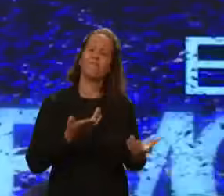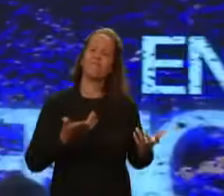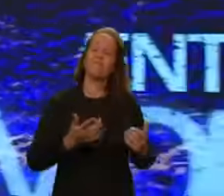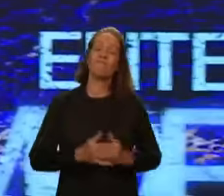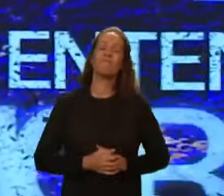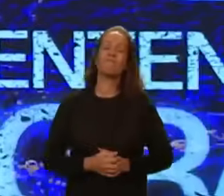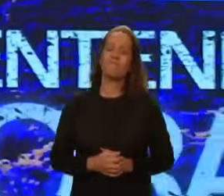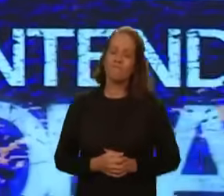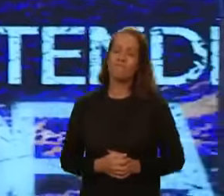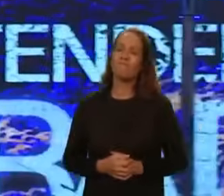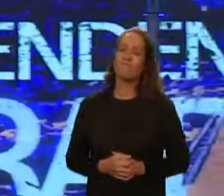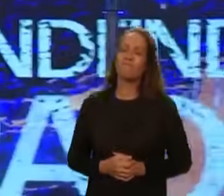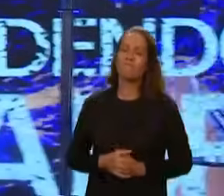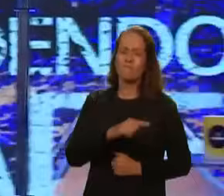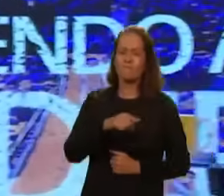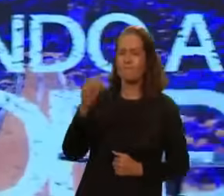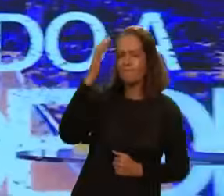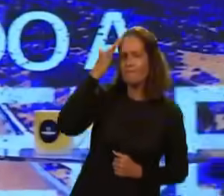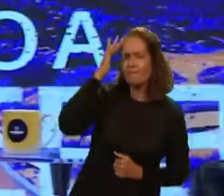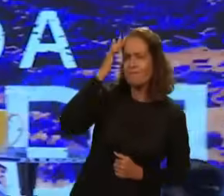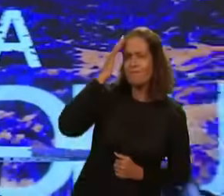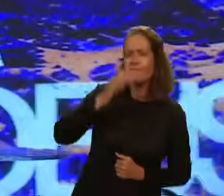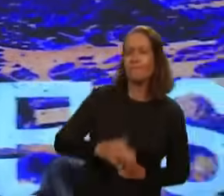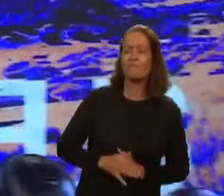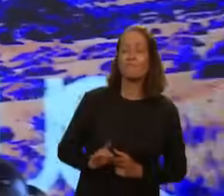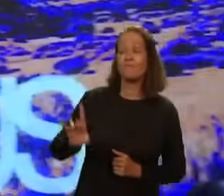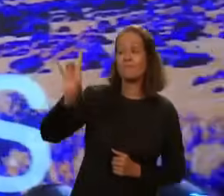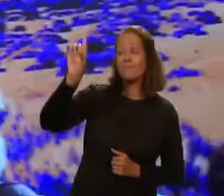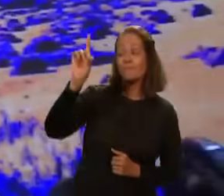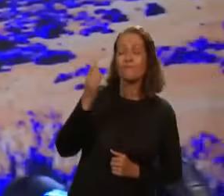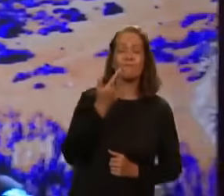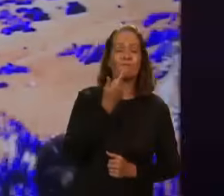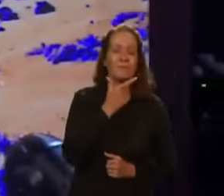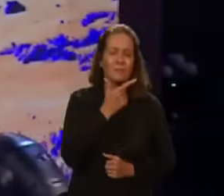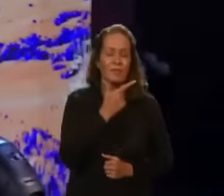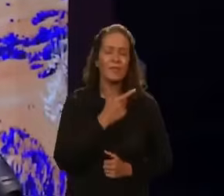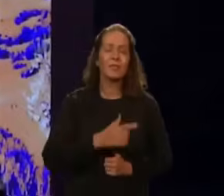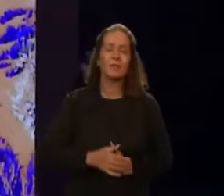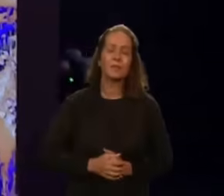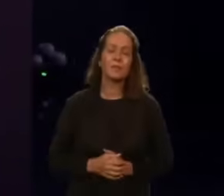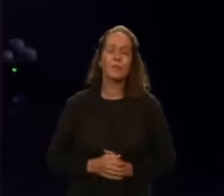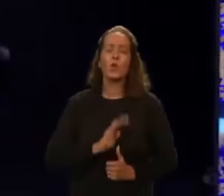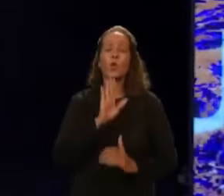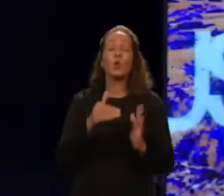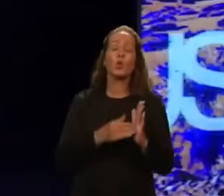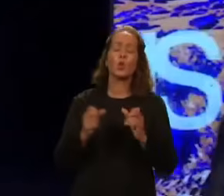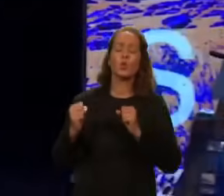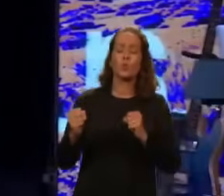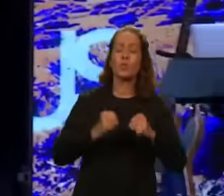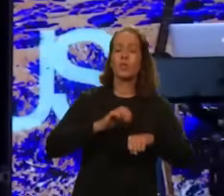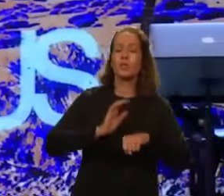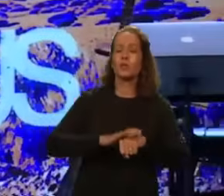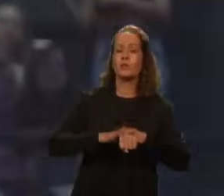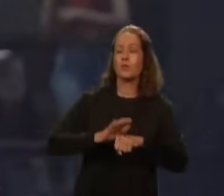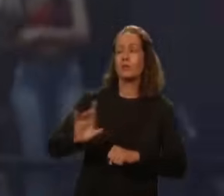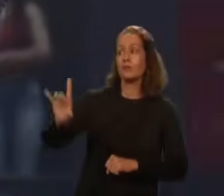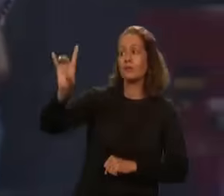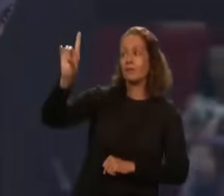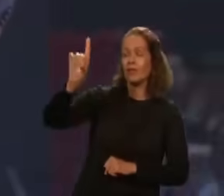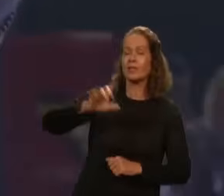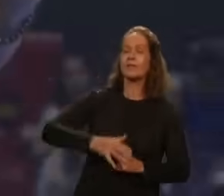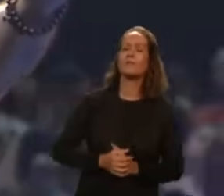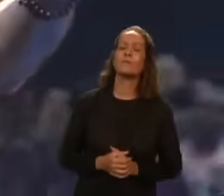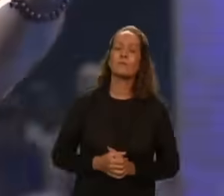Quem entende o que eu estou falando? Deus ri. Todo o poder está na mão dele. Ele